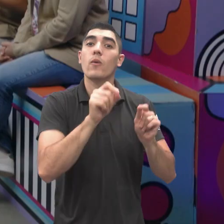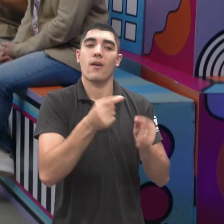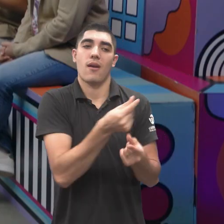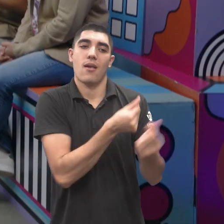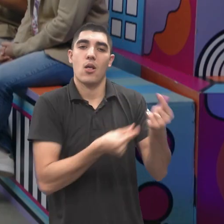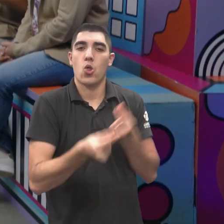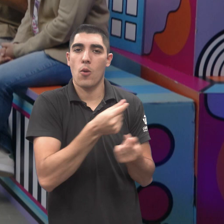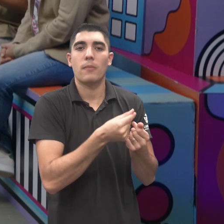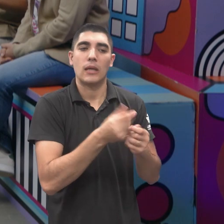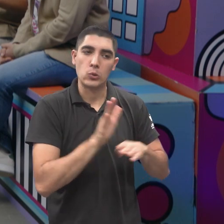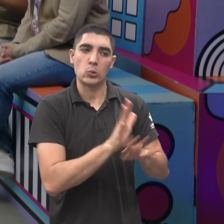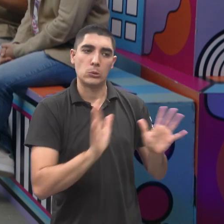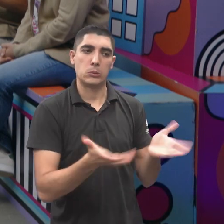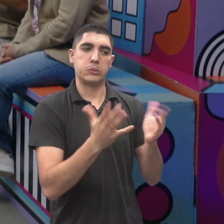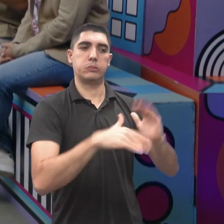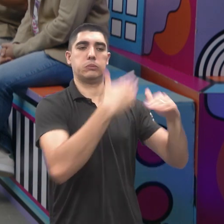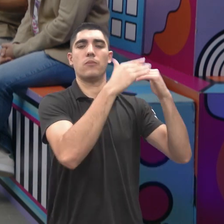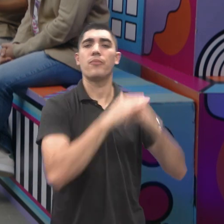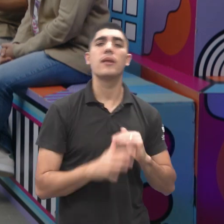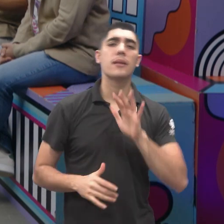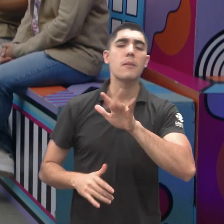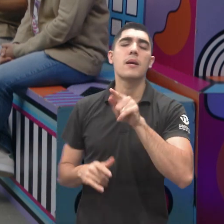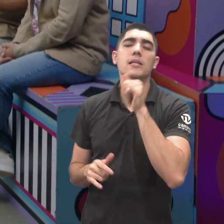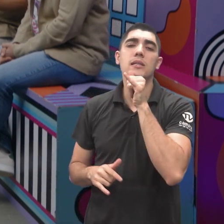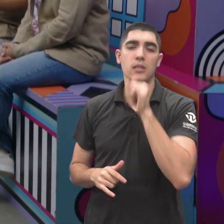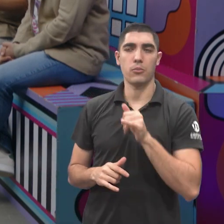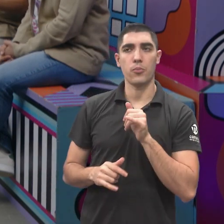sobre produção do conteúdo, produção de conteúdo de uma